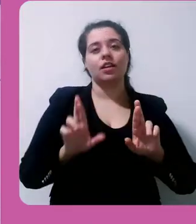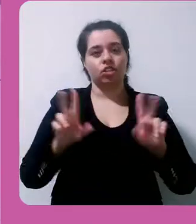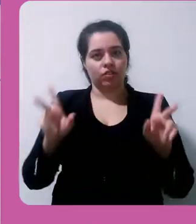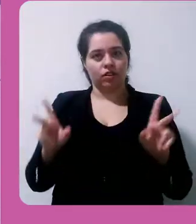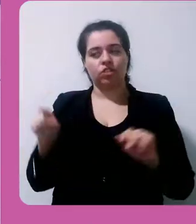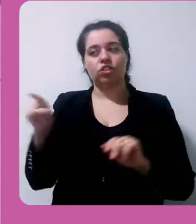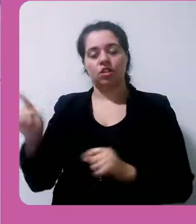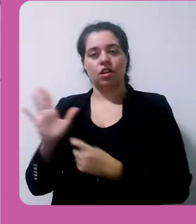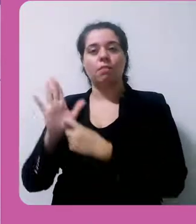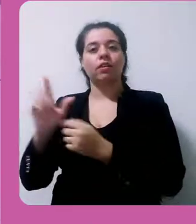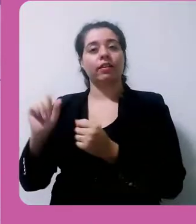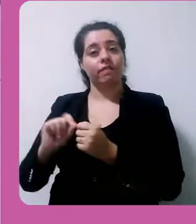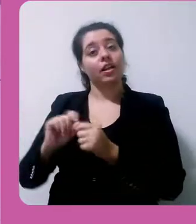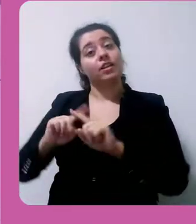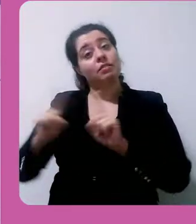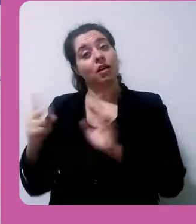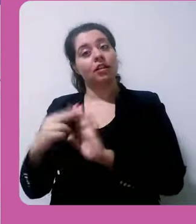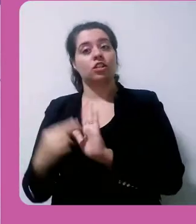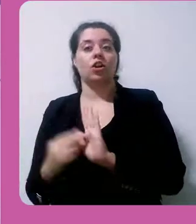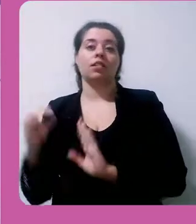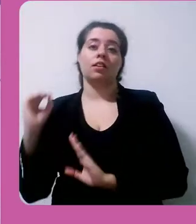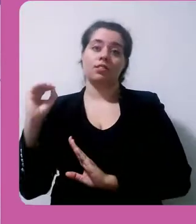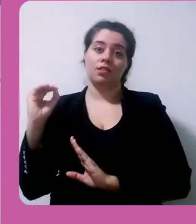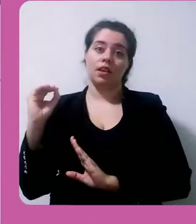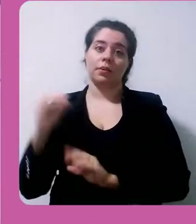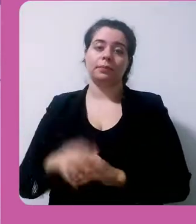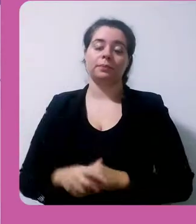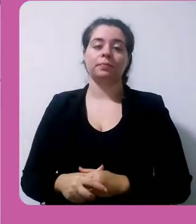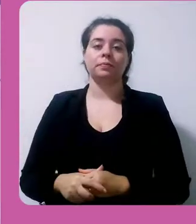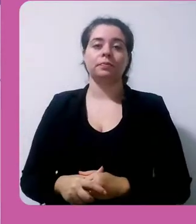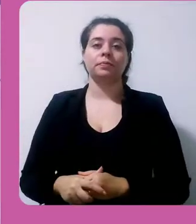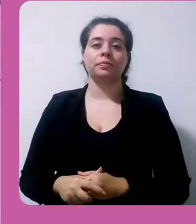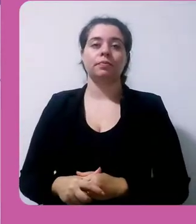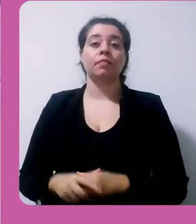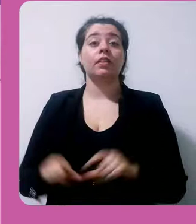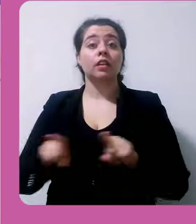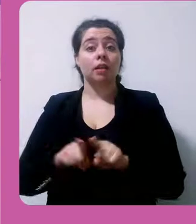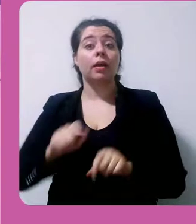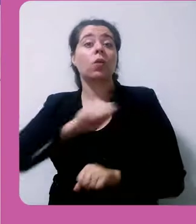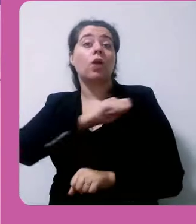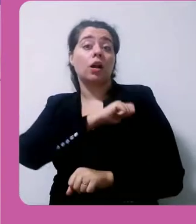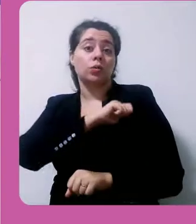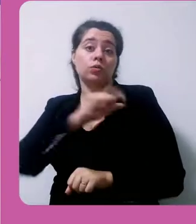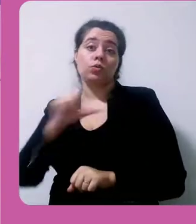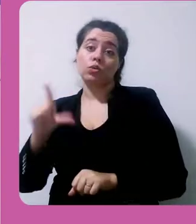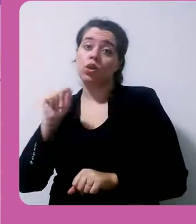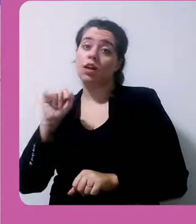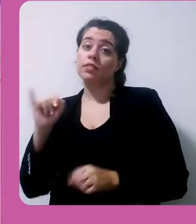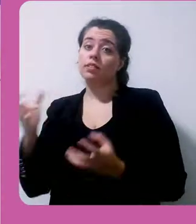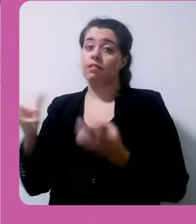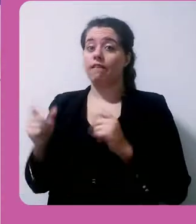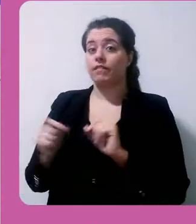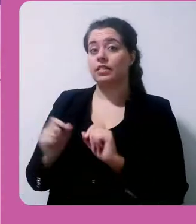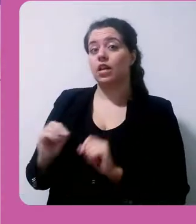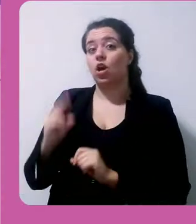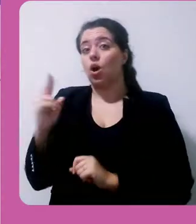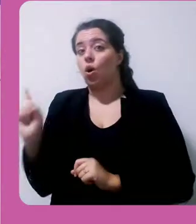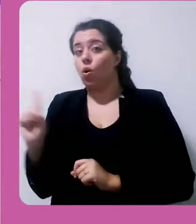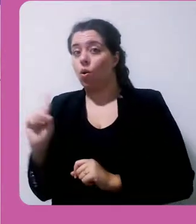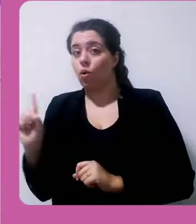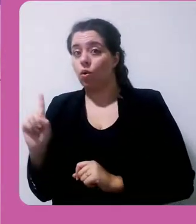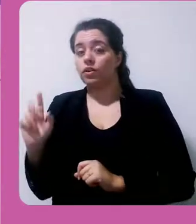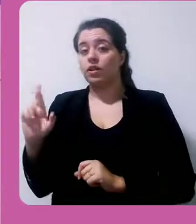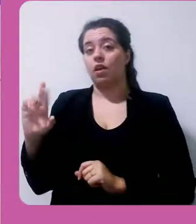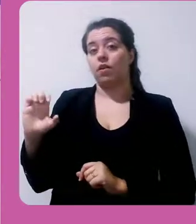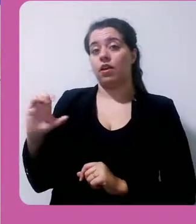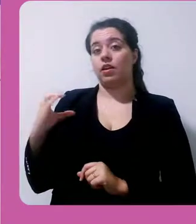recuperação. Né? Claro que o aluno tem opção, ele pode não fazer a recuperação também. Né? Ele pode ir,